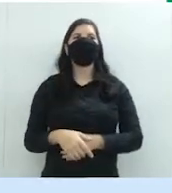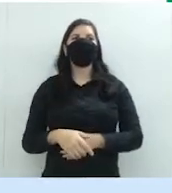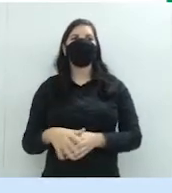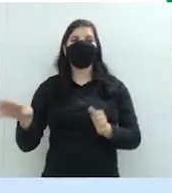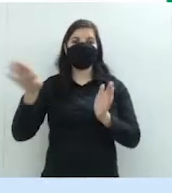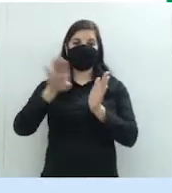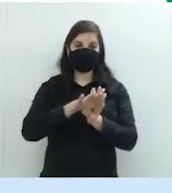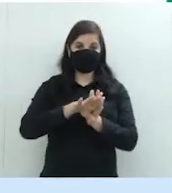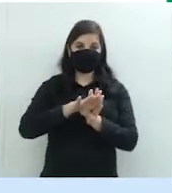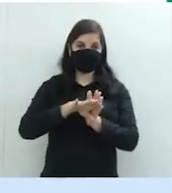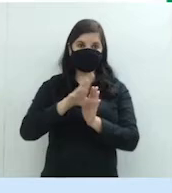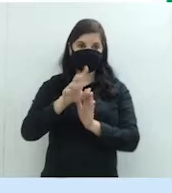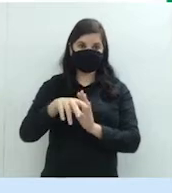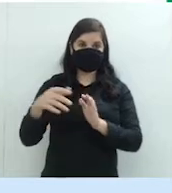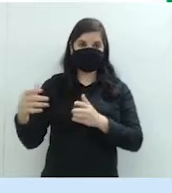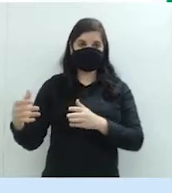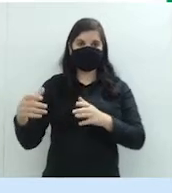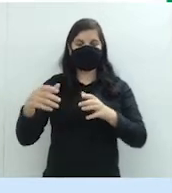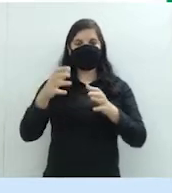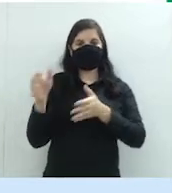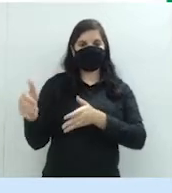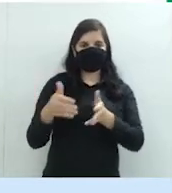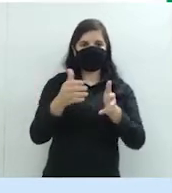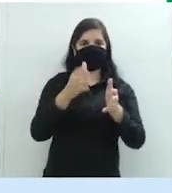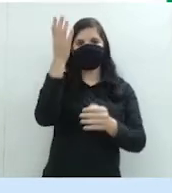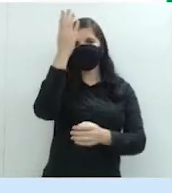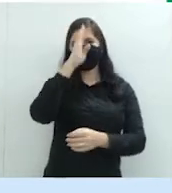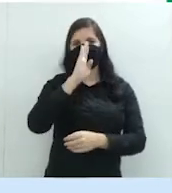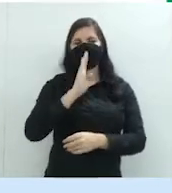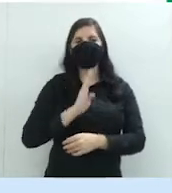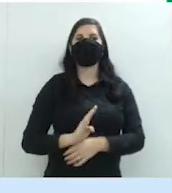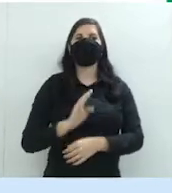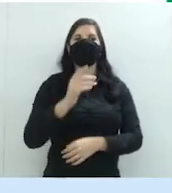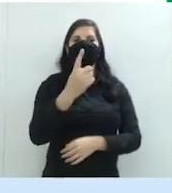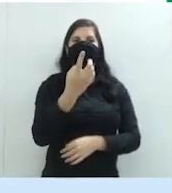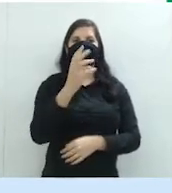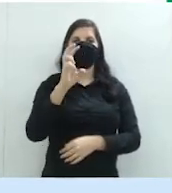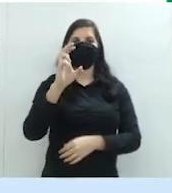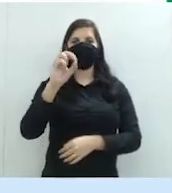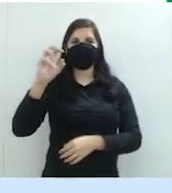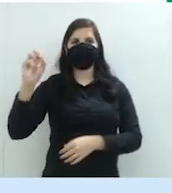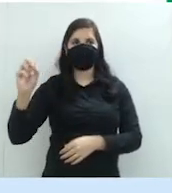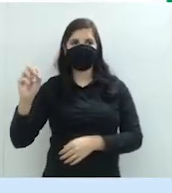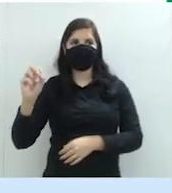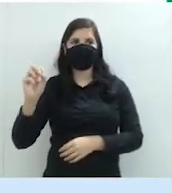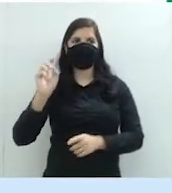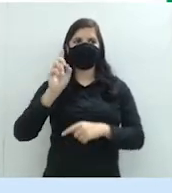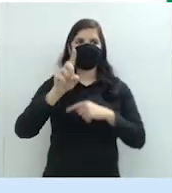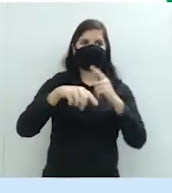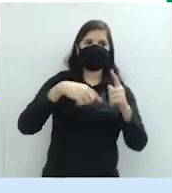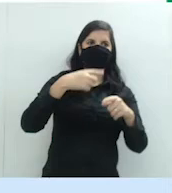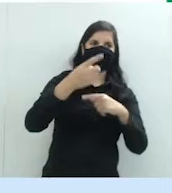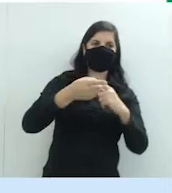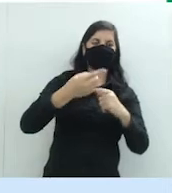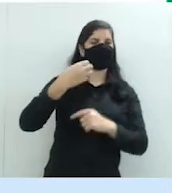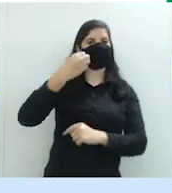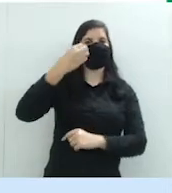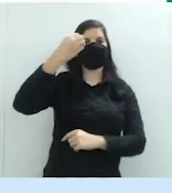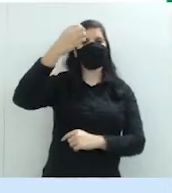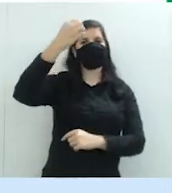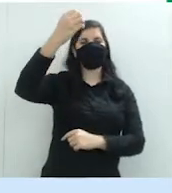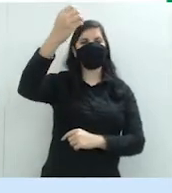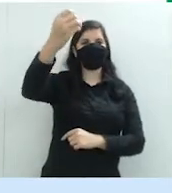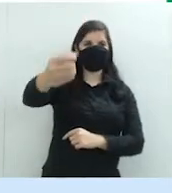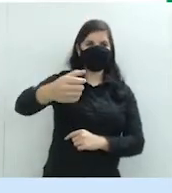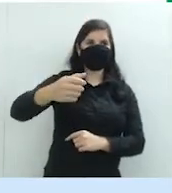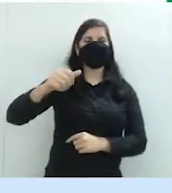vejamos, chegou à ilha de Veracruz, Brasil, 1500, e depois seguiu em viagem para